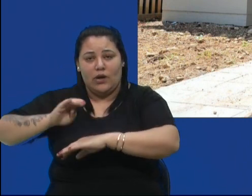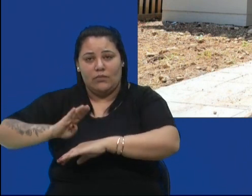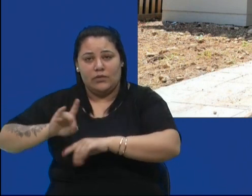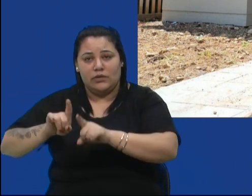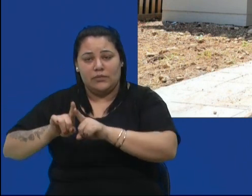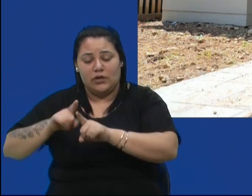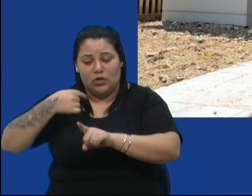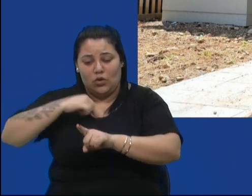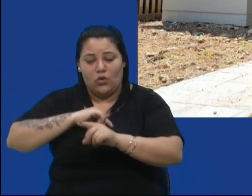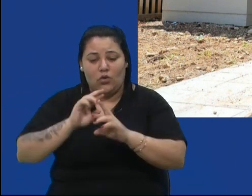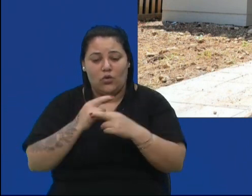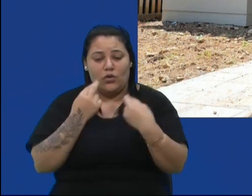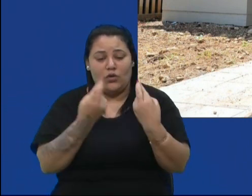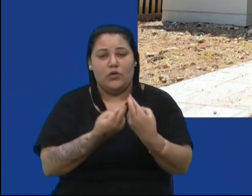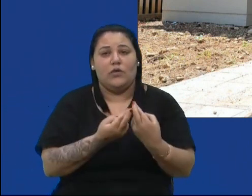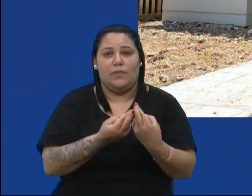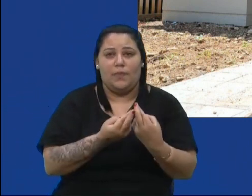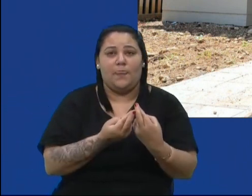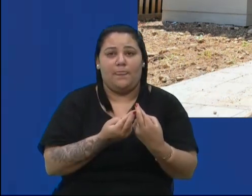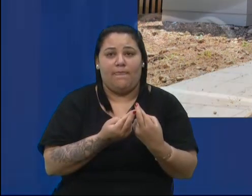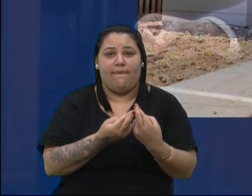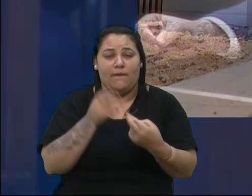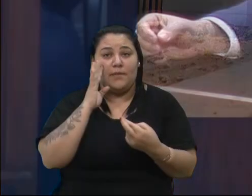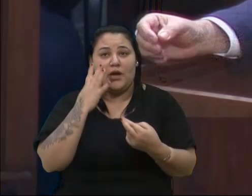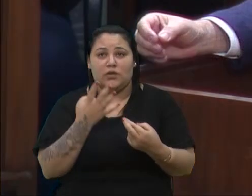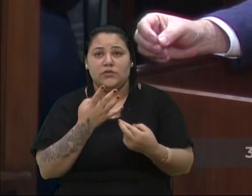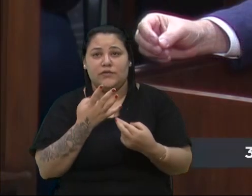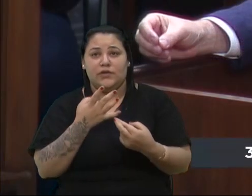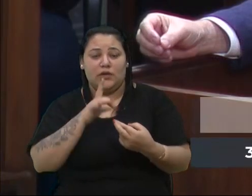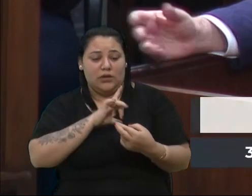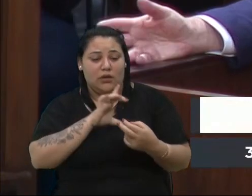nos reunimos para tomar a devida